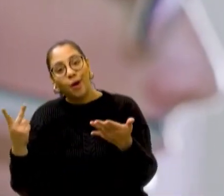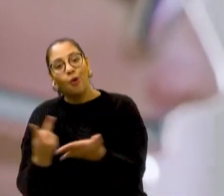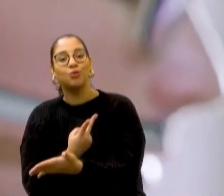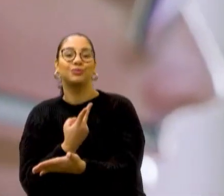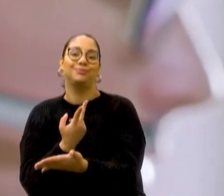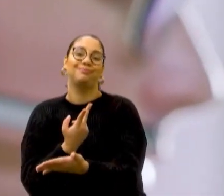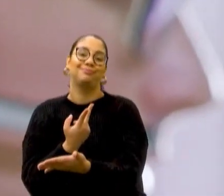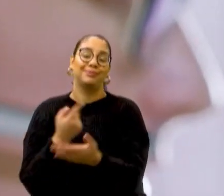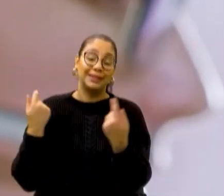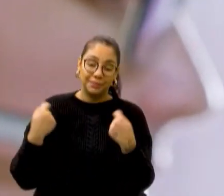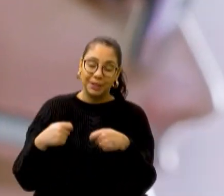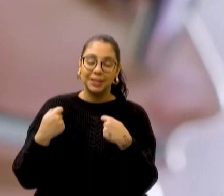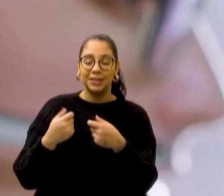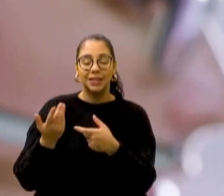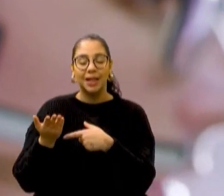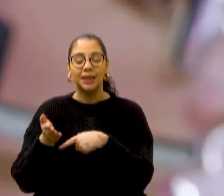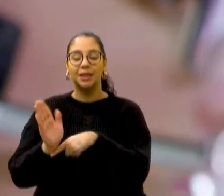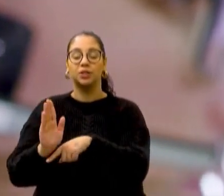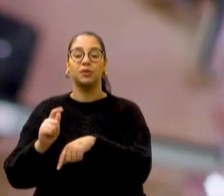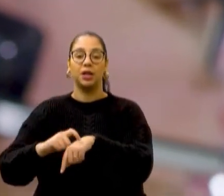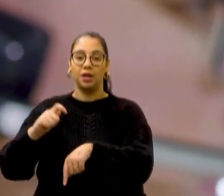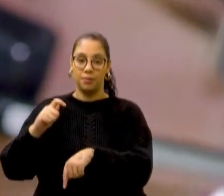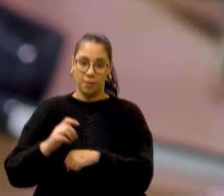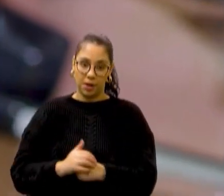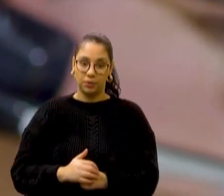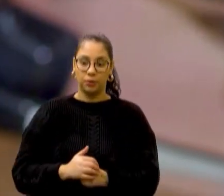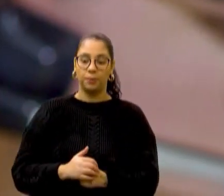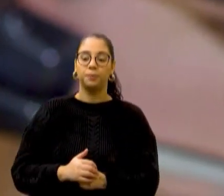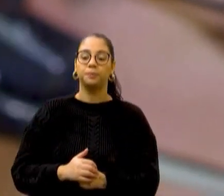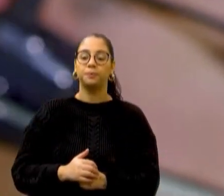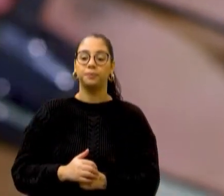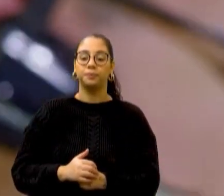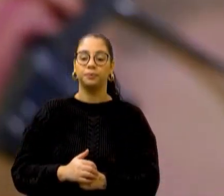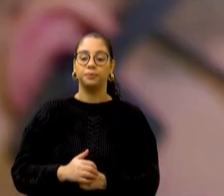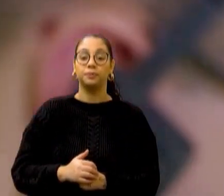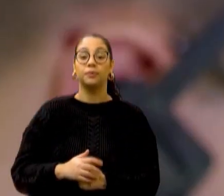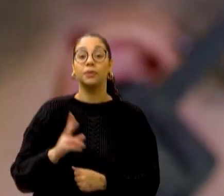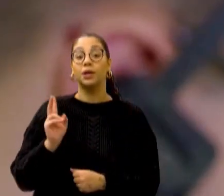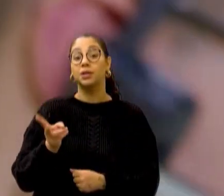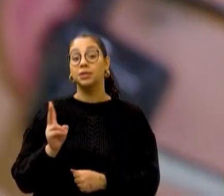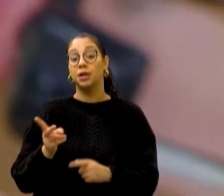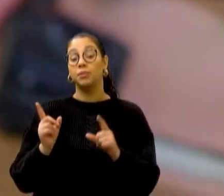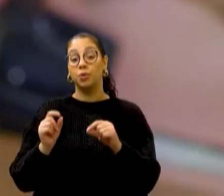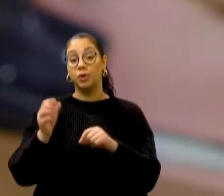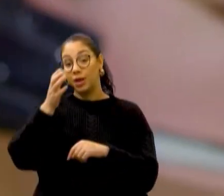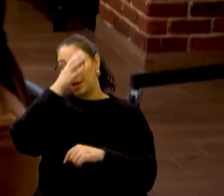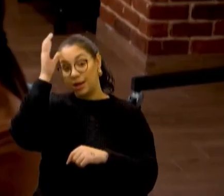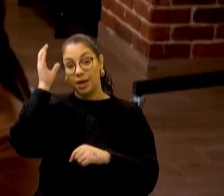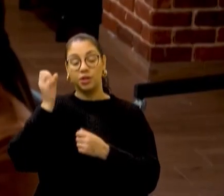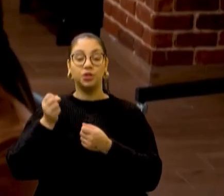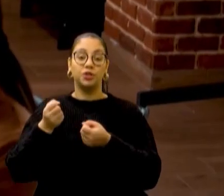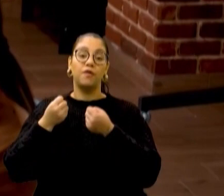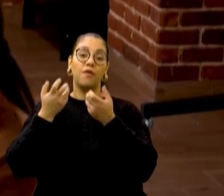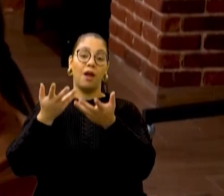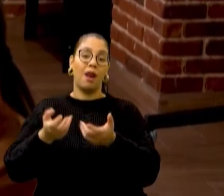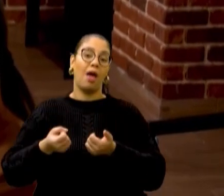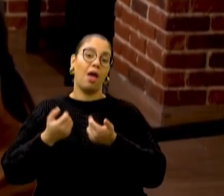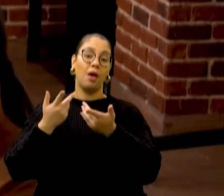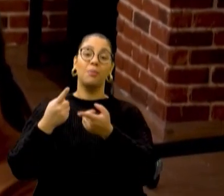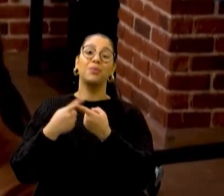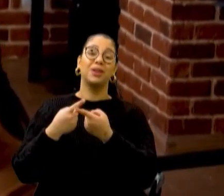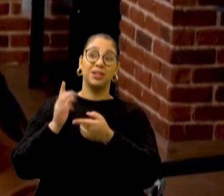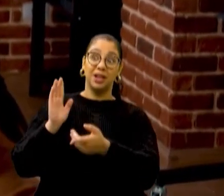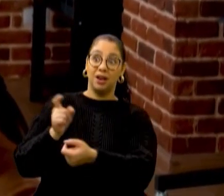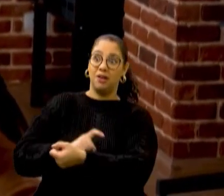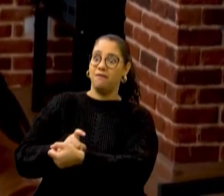com alguma situação que você precisa ajudar naquele momento e sempre deixar o cliente falar porque